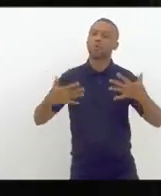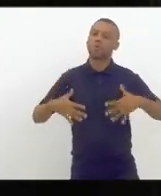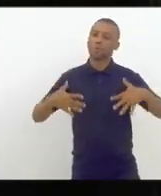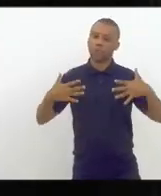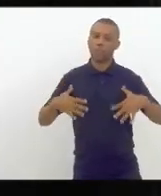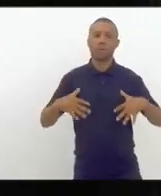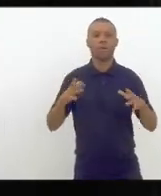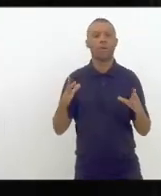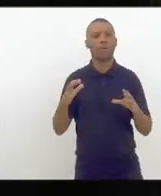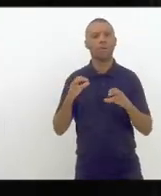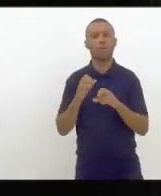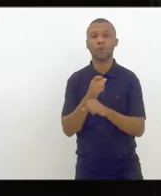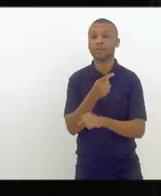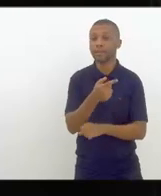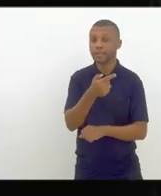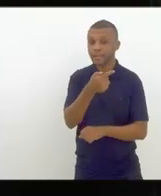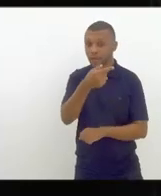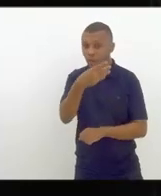às